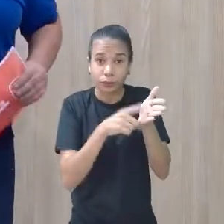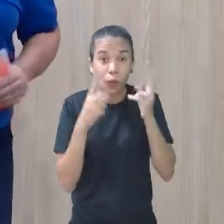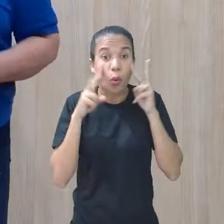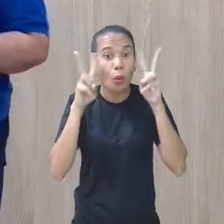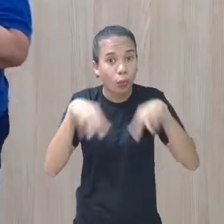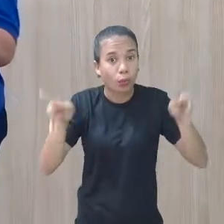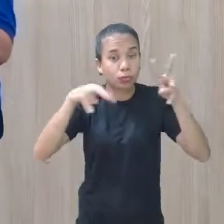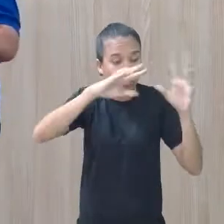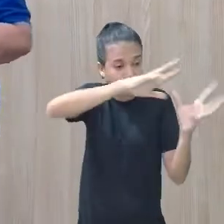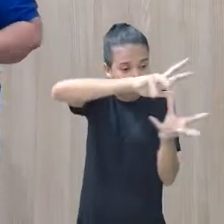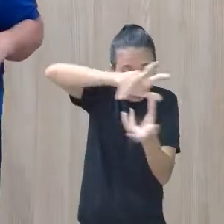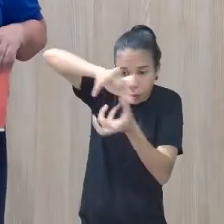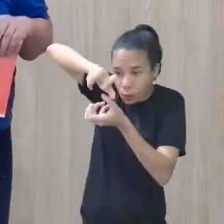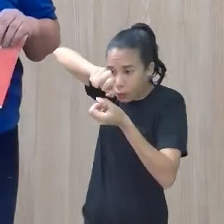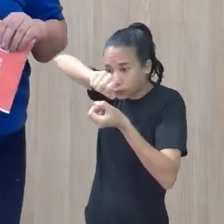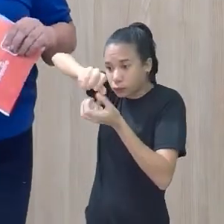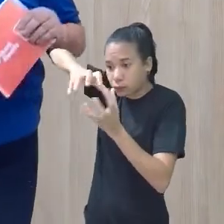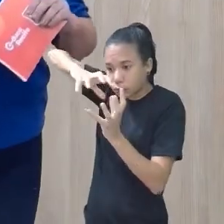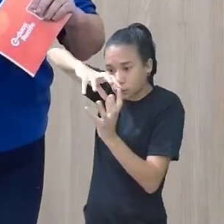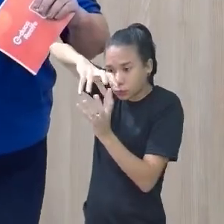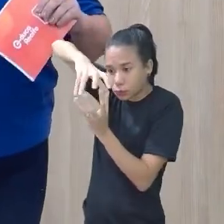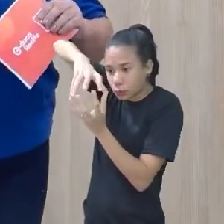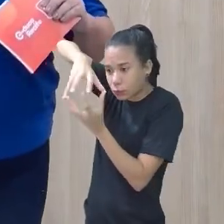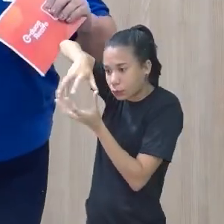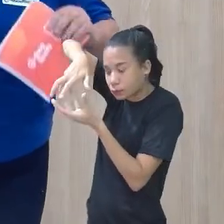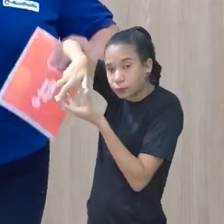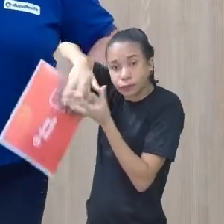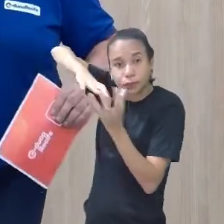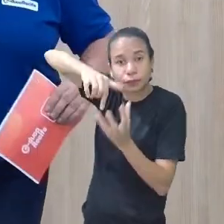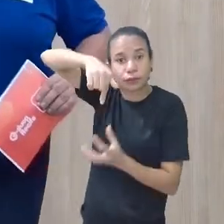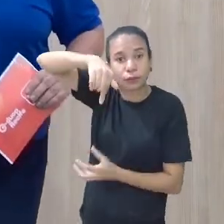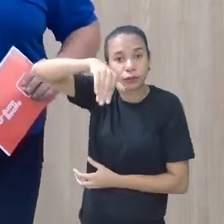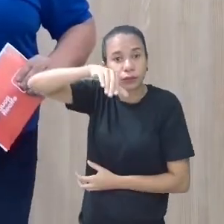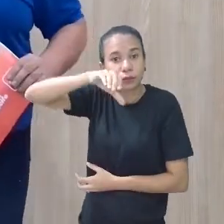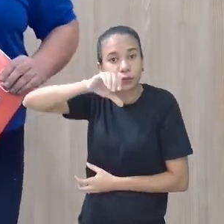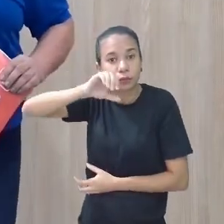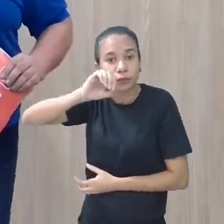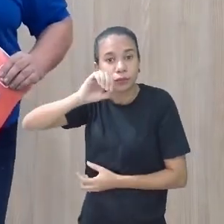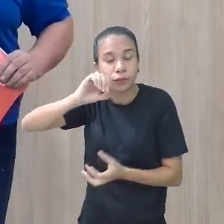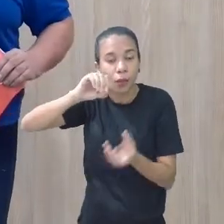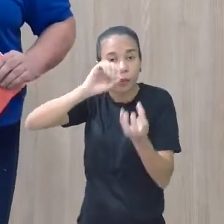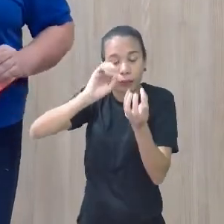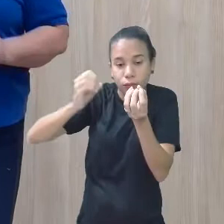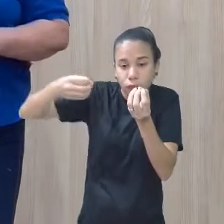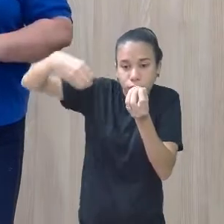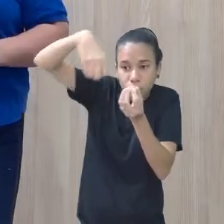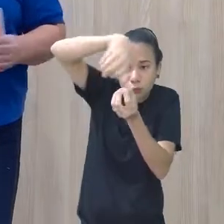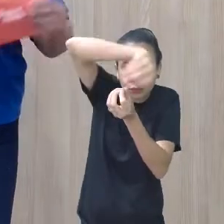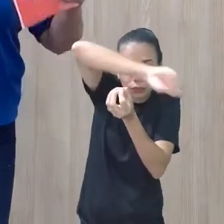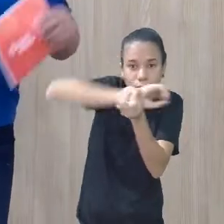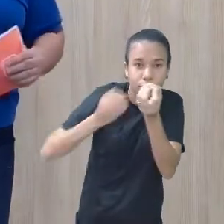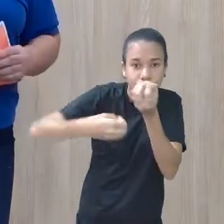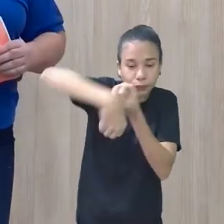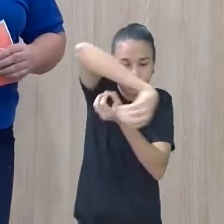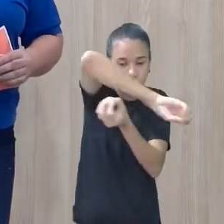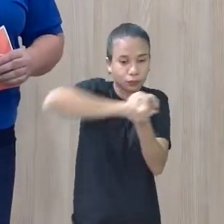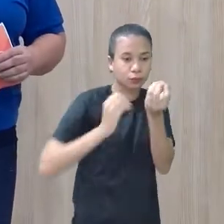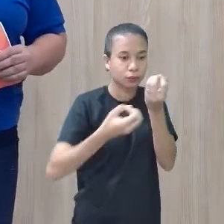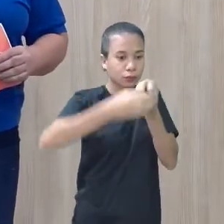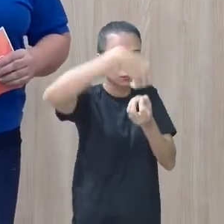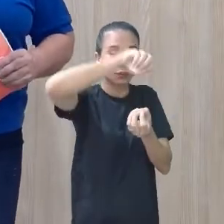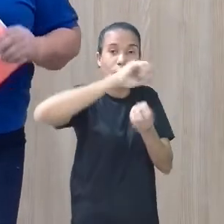Minha gente, tem planeta que tem mais de 70 luas. E aí, nós só temos